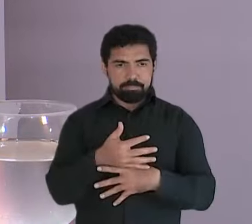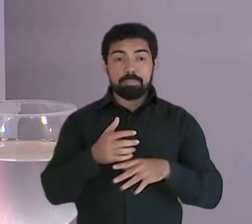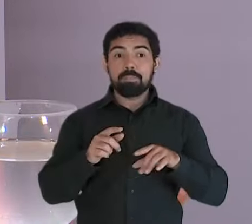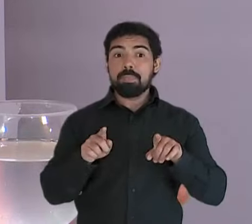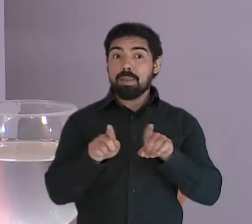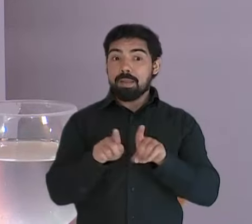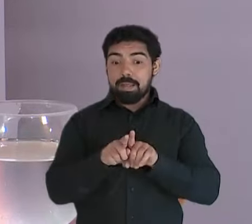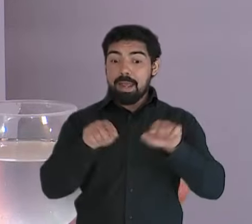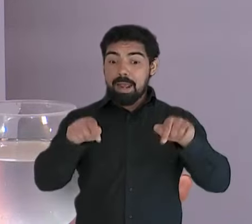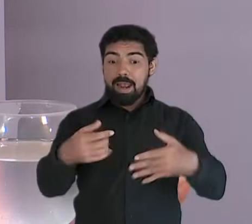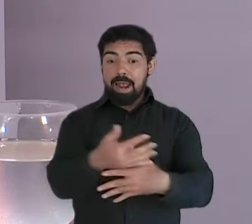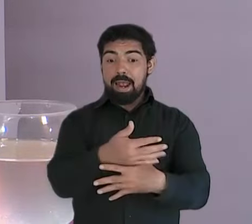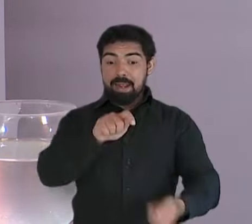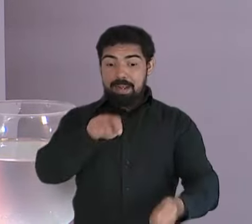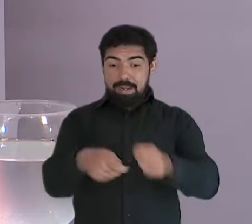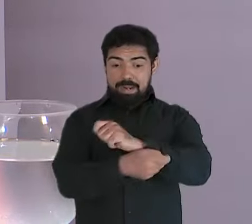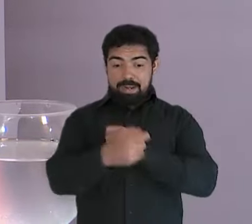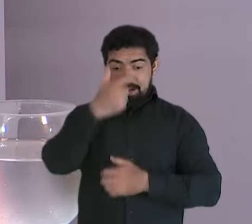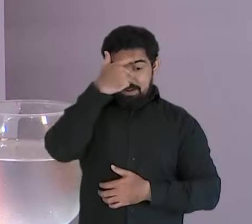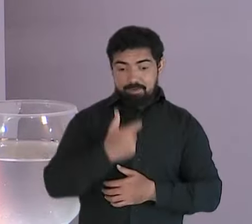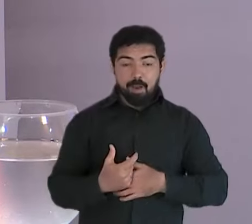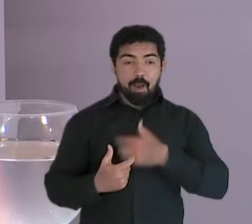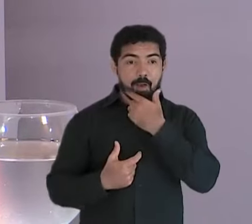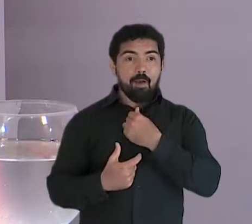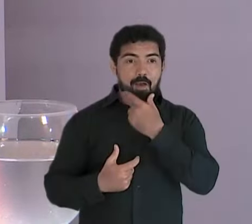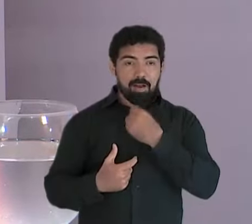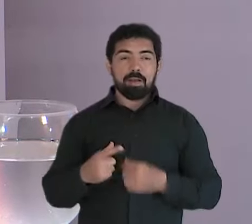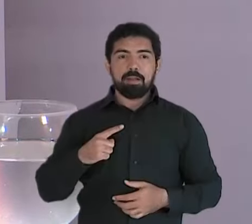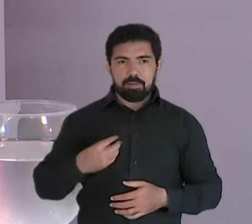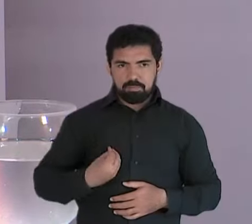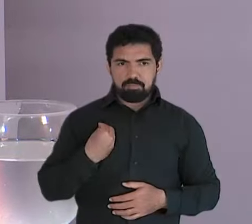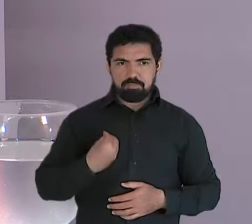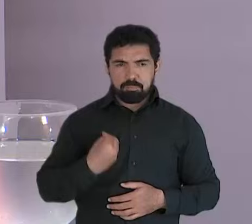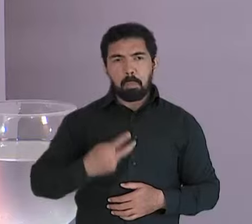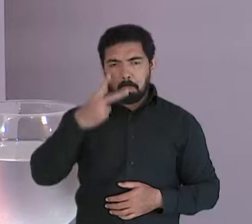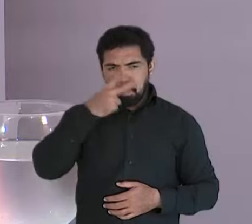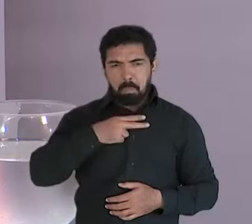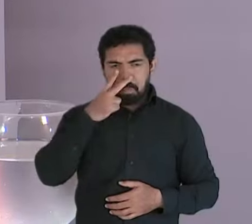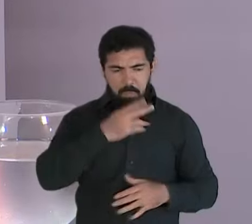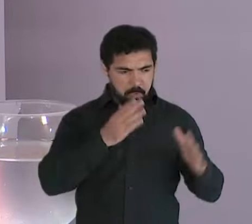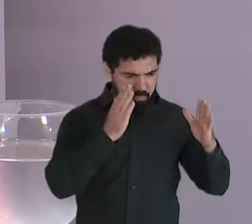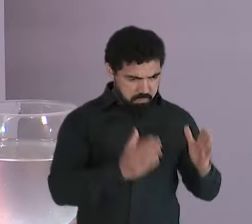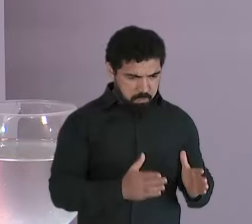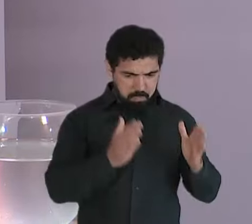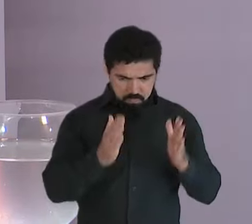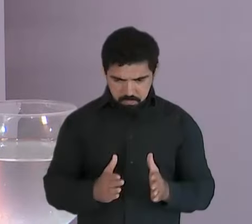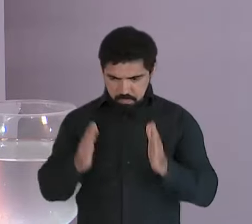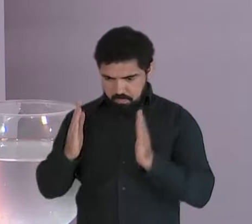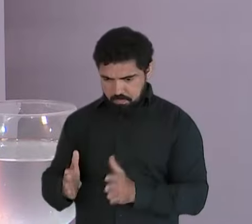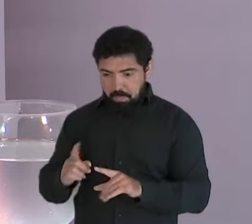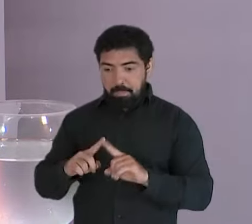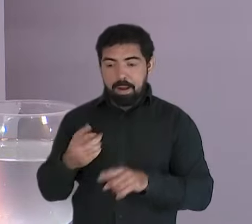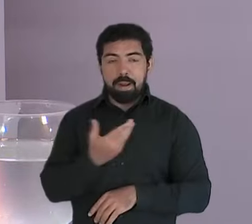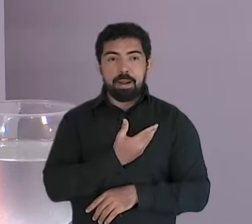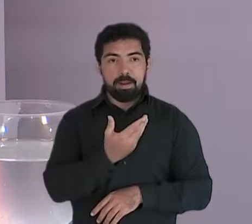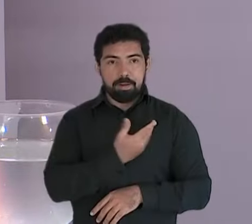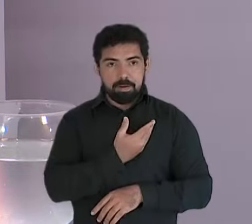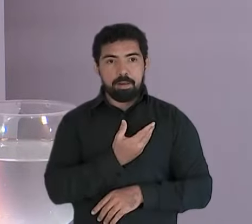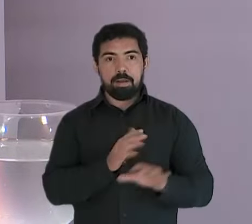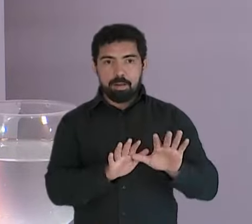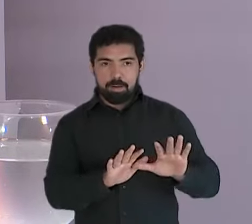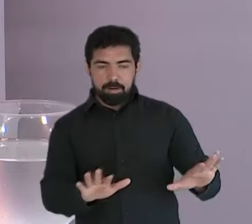ele. Então, tipo assim, ele tinha uma rotina rígida, repetitiva, mas os amigos dele chegavam. Mas deixe,